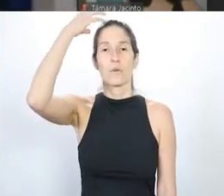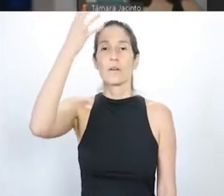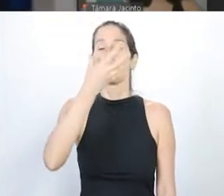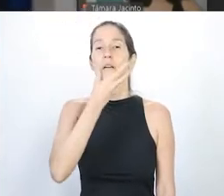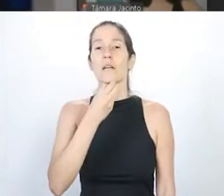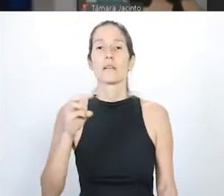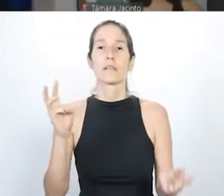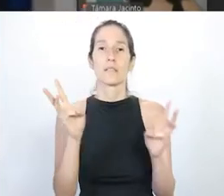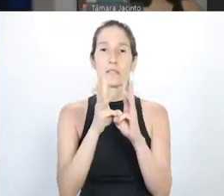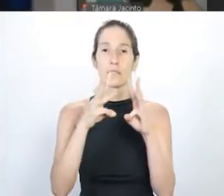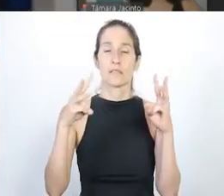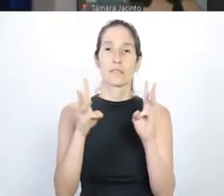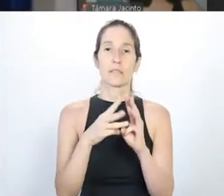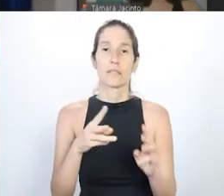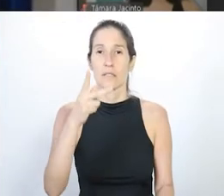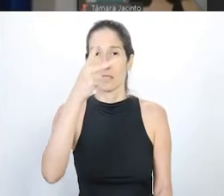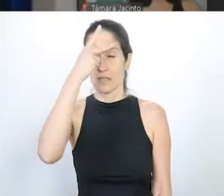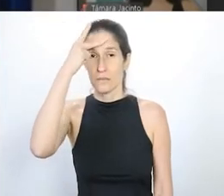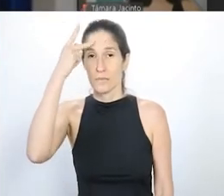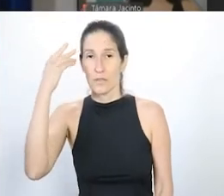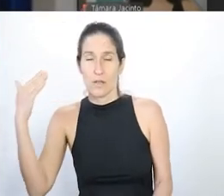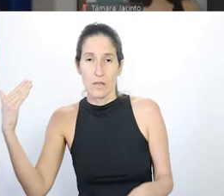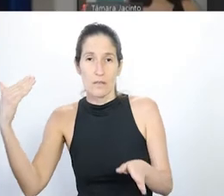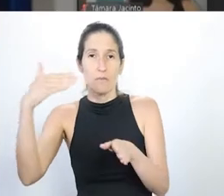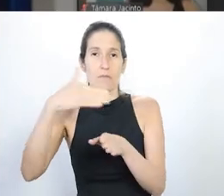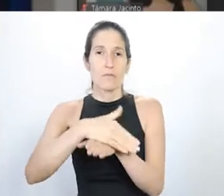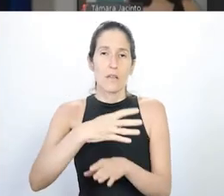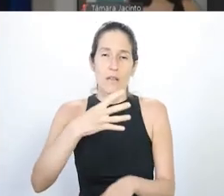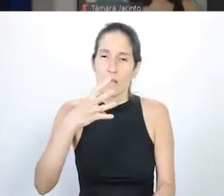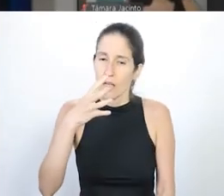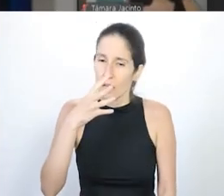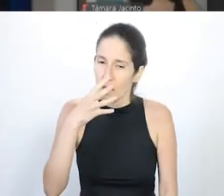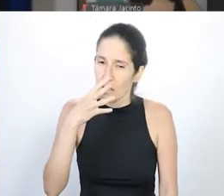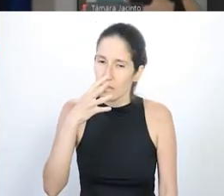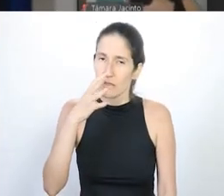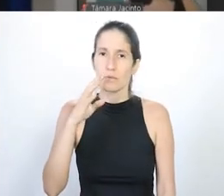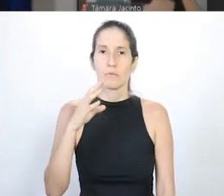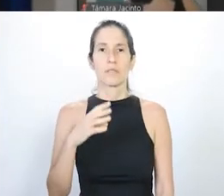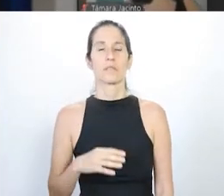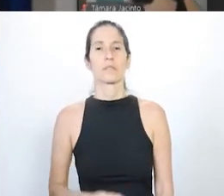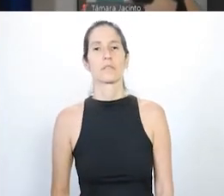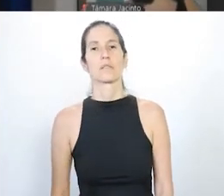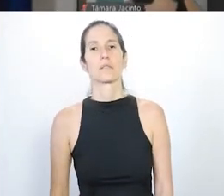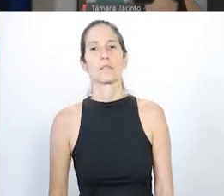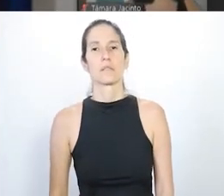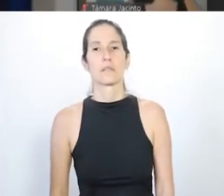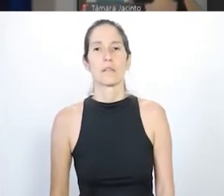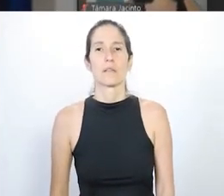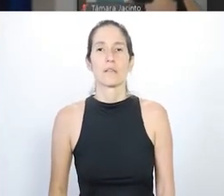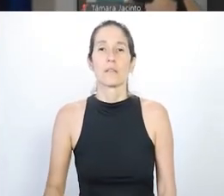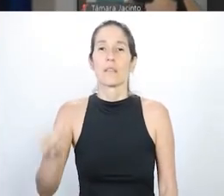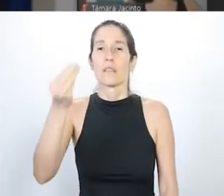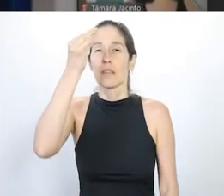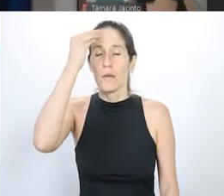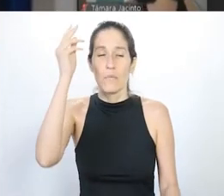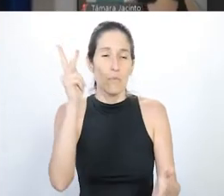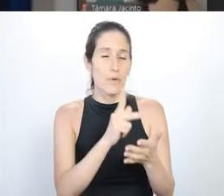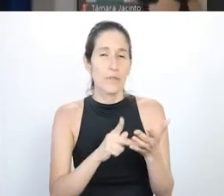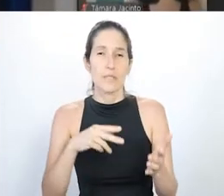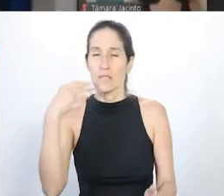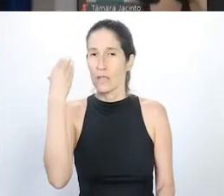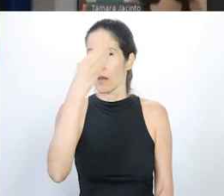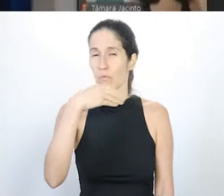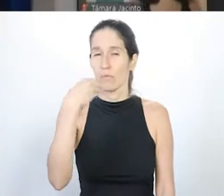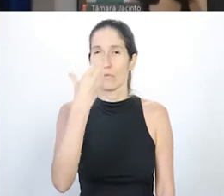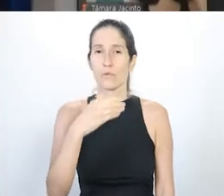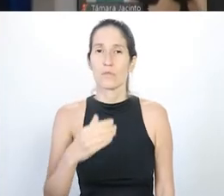deles vinham para poder absorver, né, dessa poesia, dessa lírica que ele tinha? A primeira ciranda que a senhora